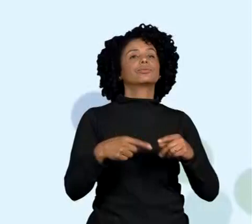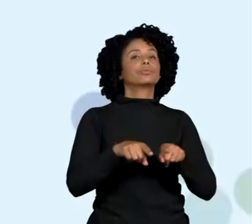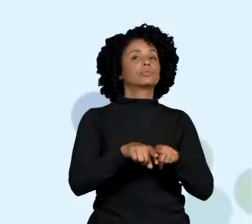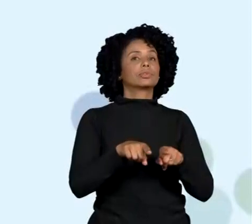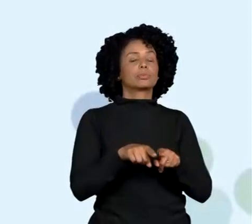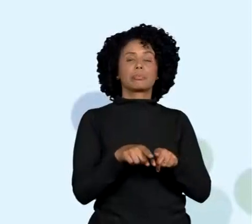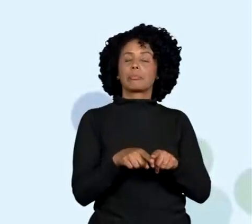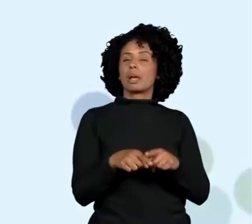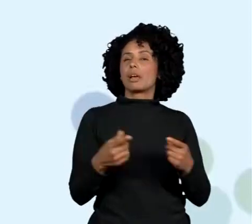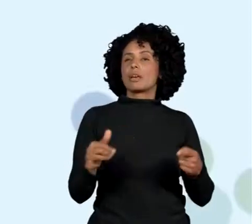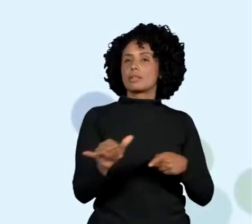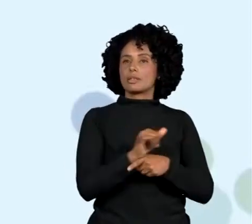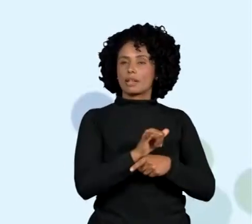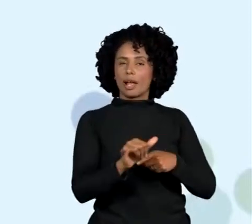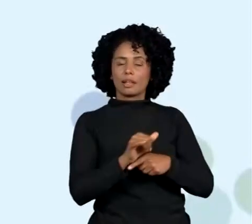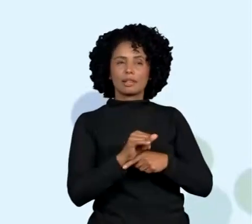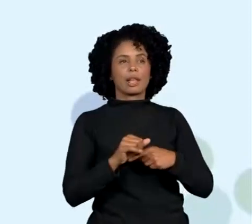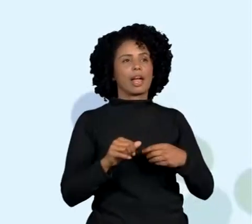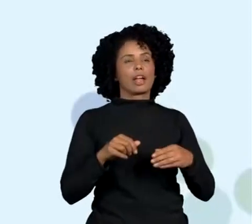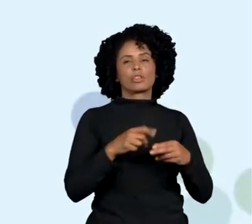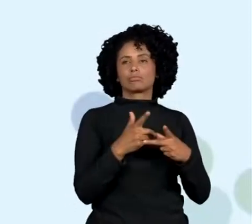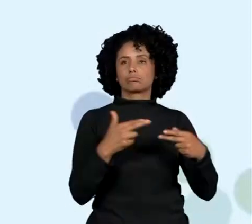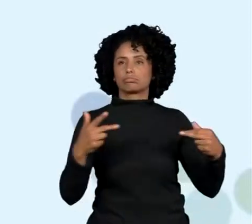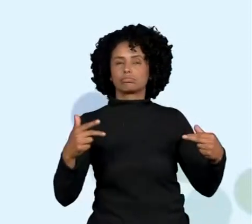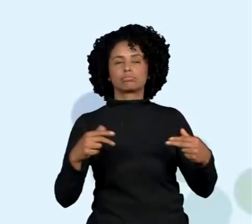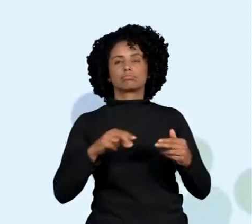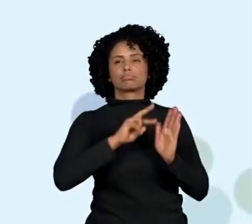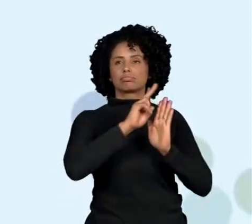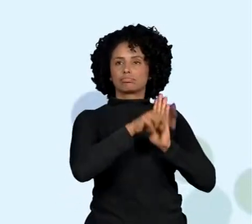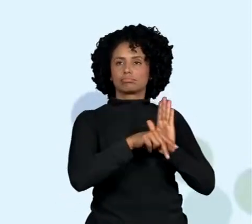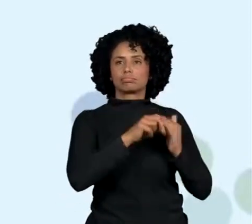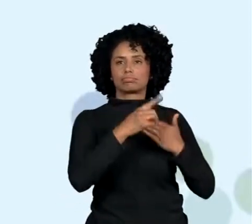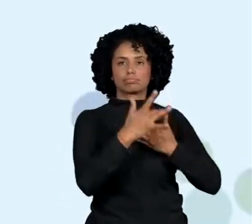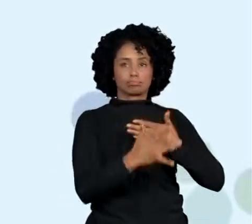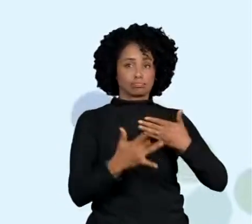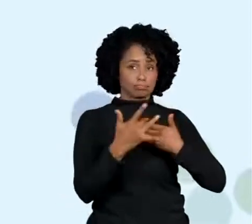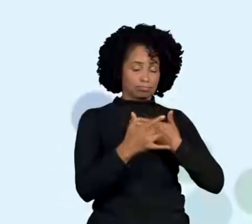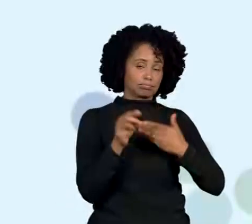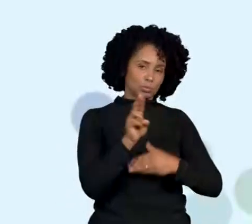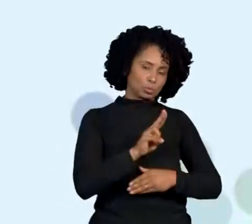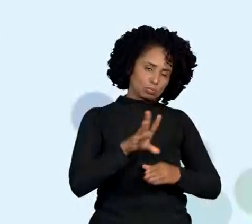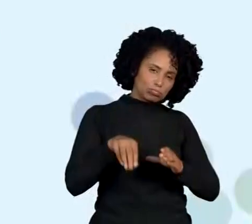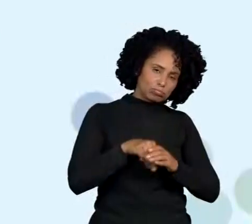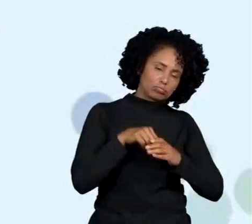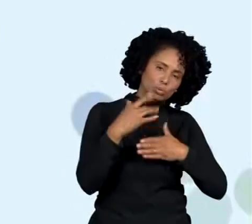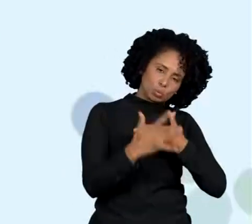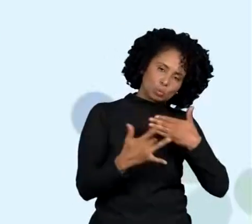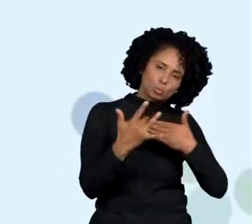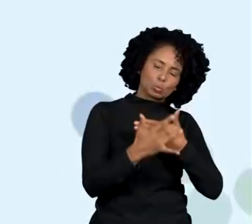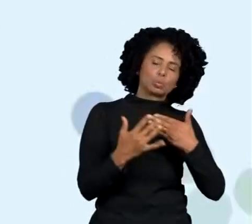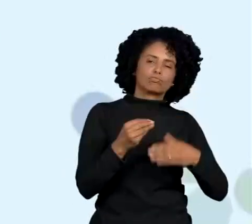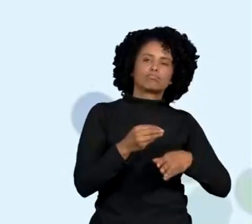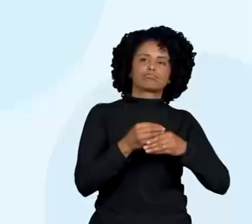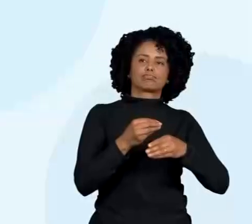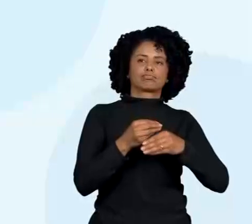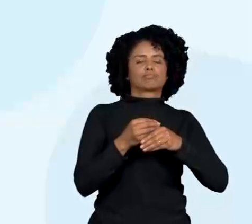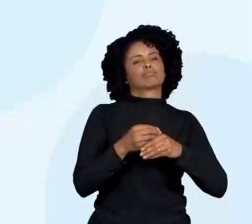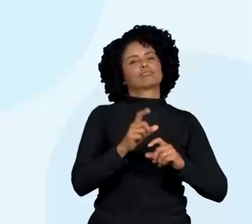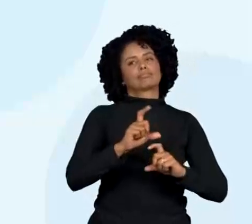e recursos multissemióticos utilizados para complementar a história.